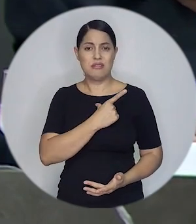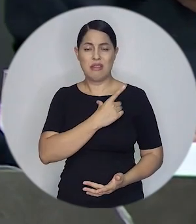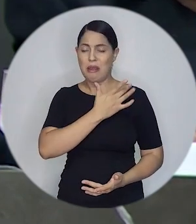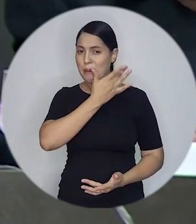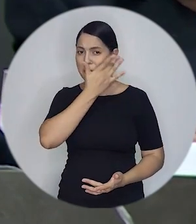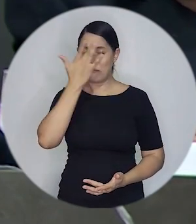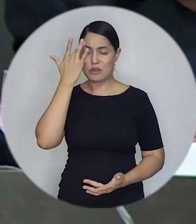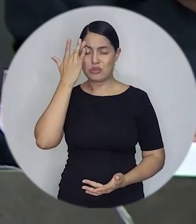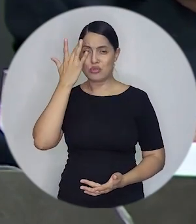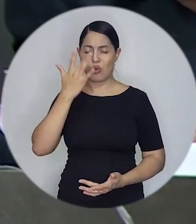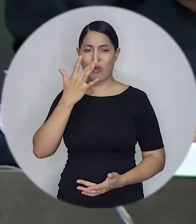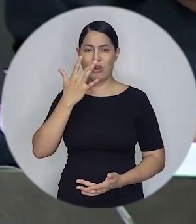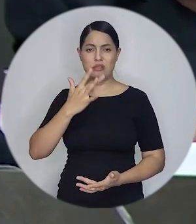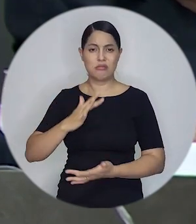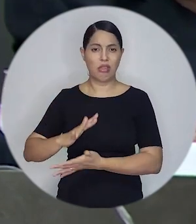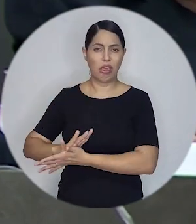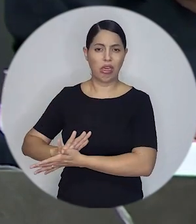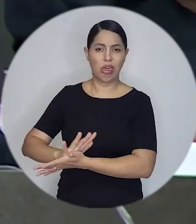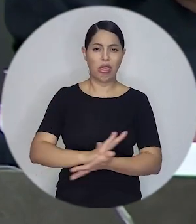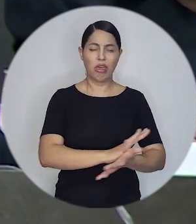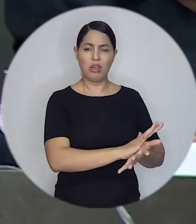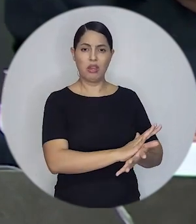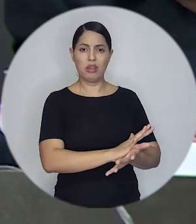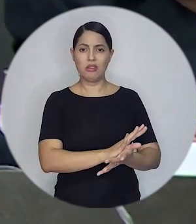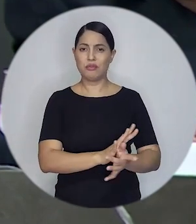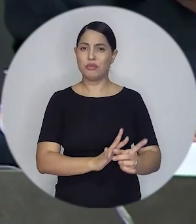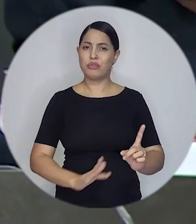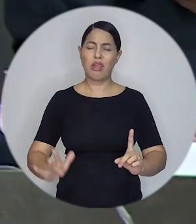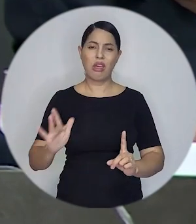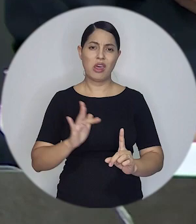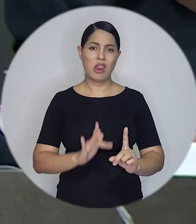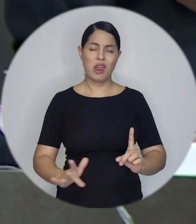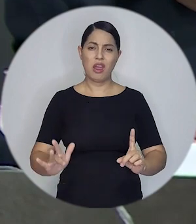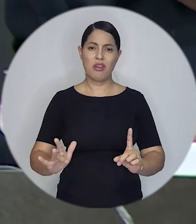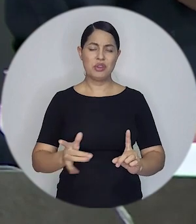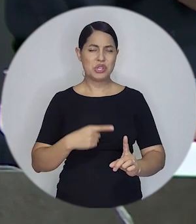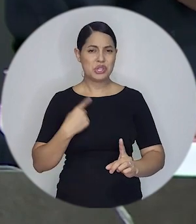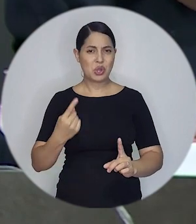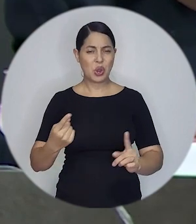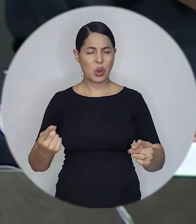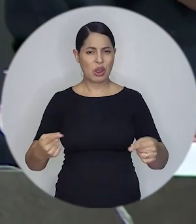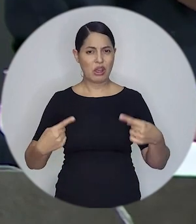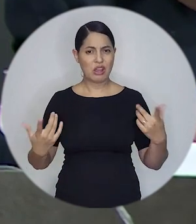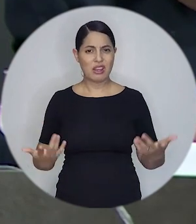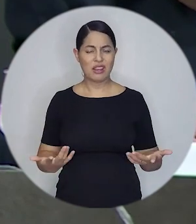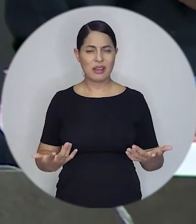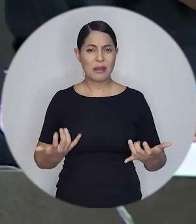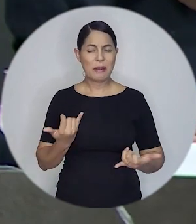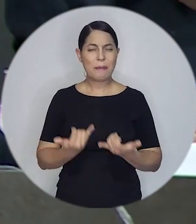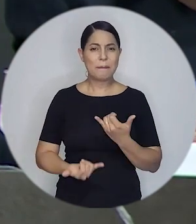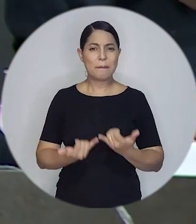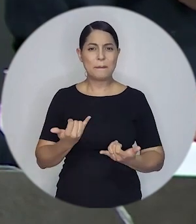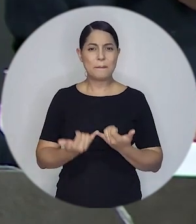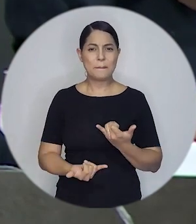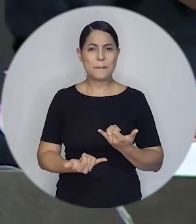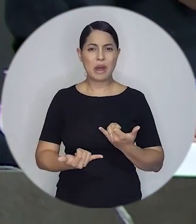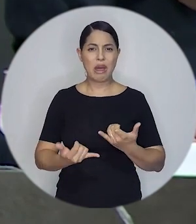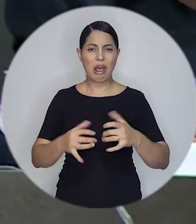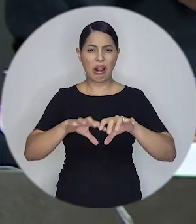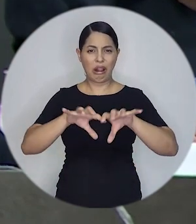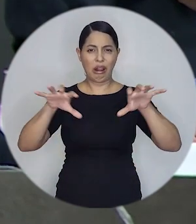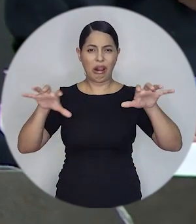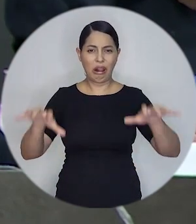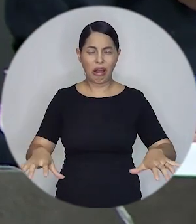todas essas que são preconceituados, raças menores, que nós somos insignificantes. É o segregacionismo